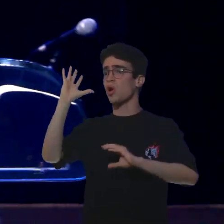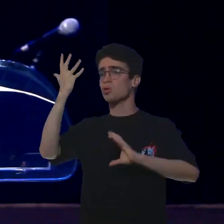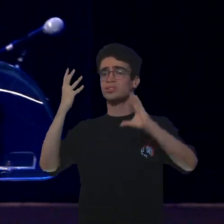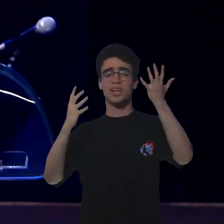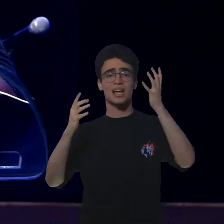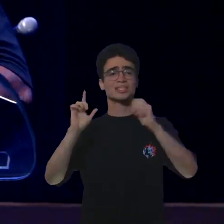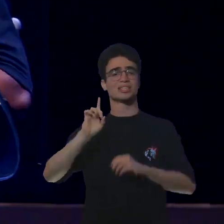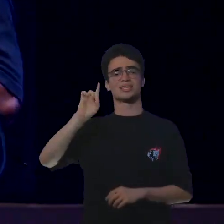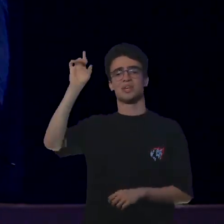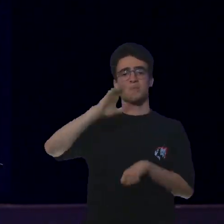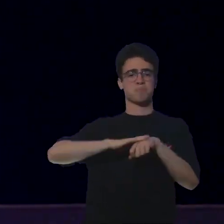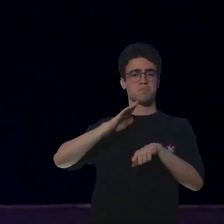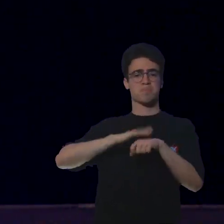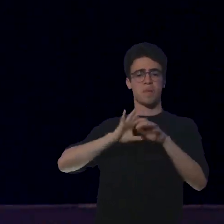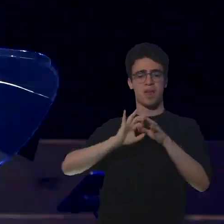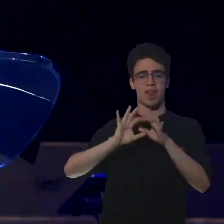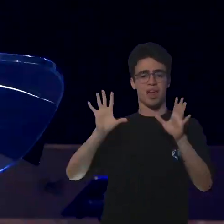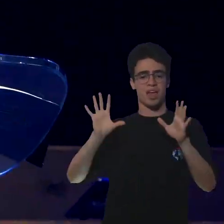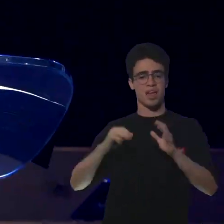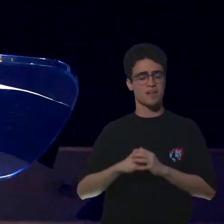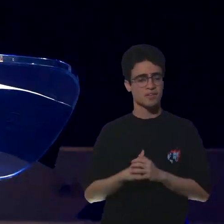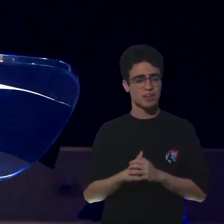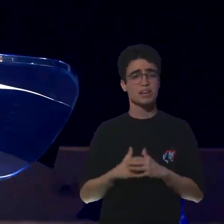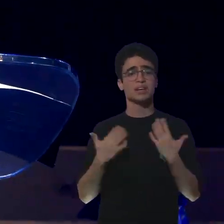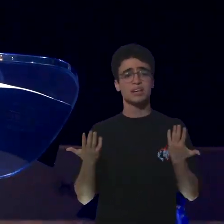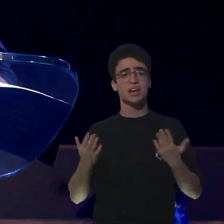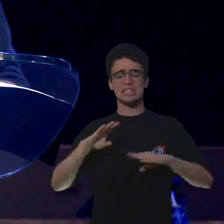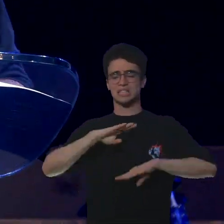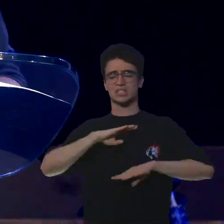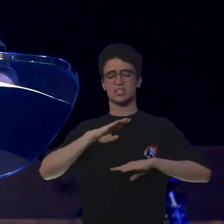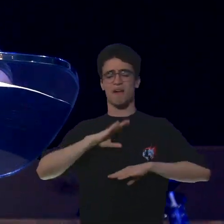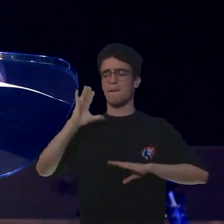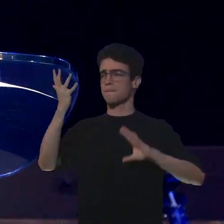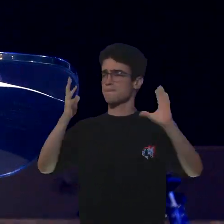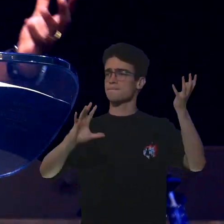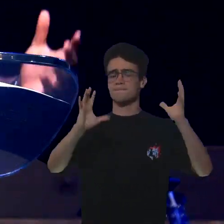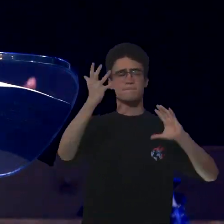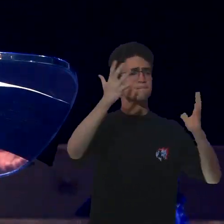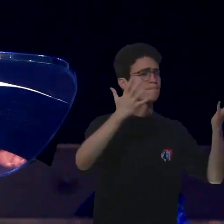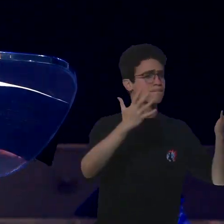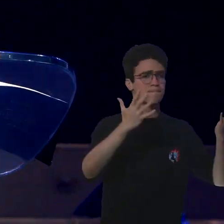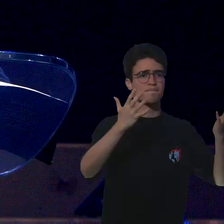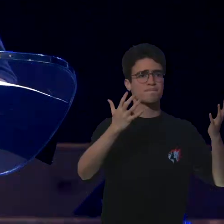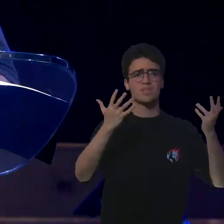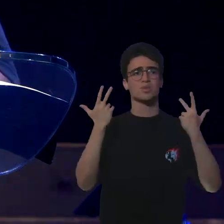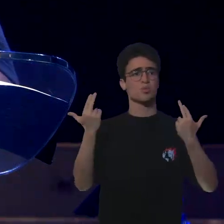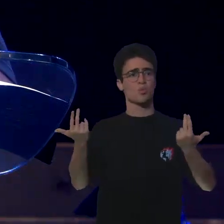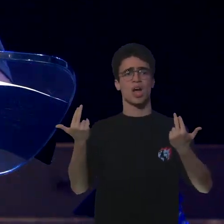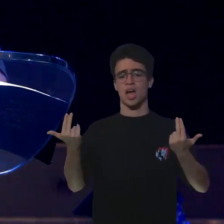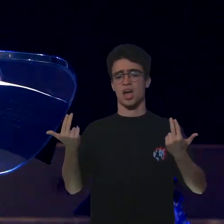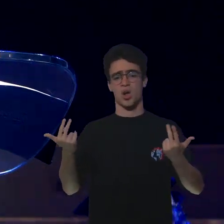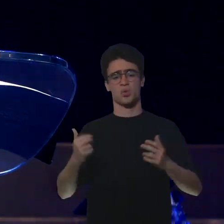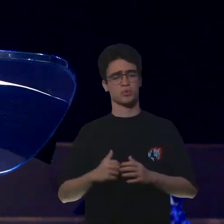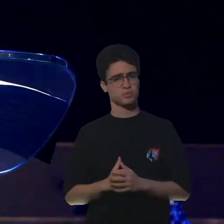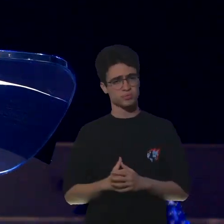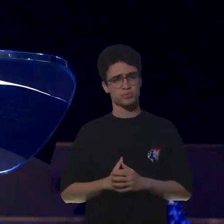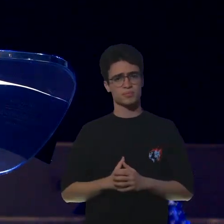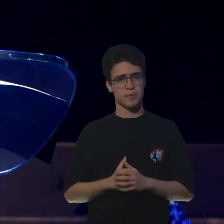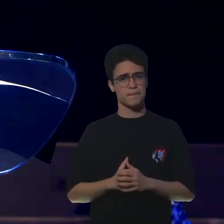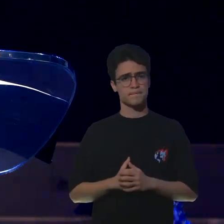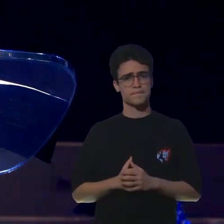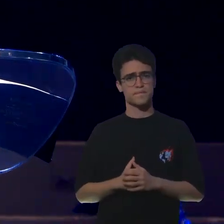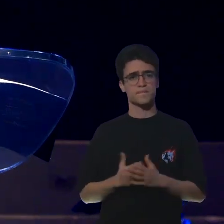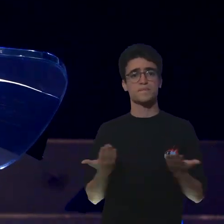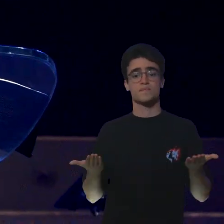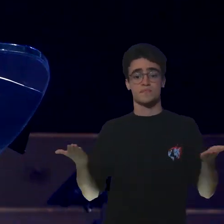não permitir. Então as circunstâncias que acontecem em nossas vidas não é diferente. A gente